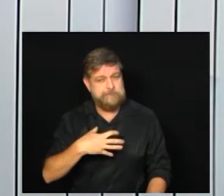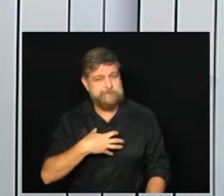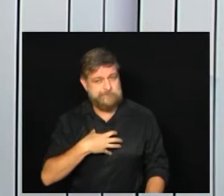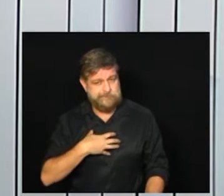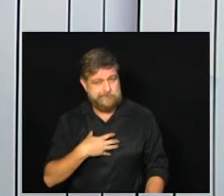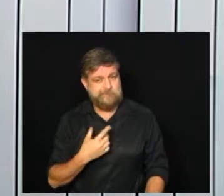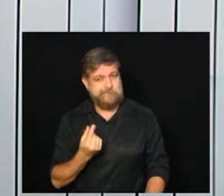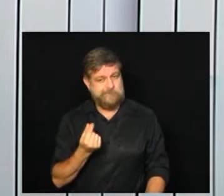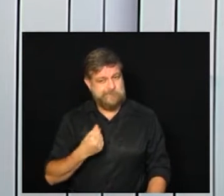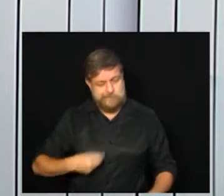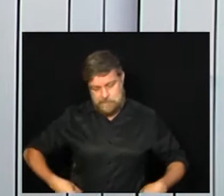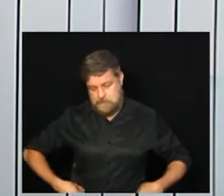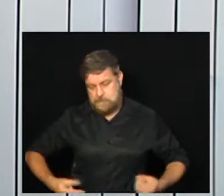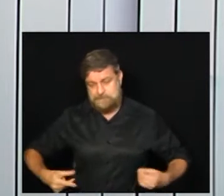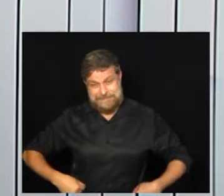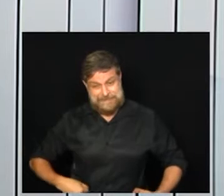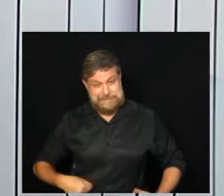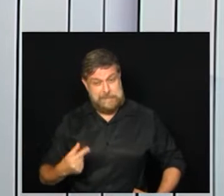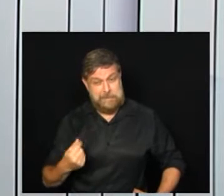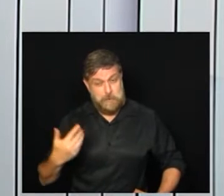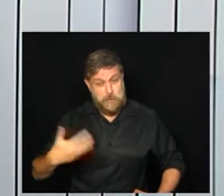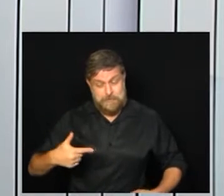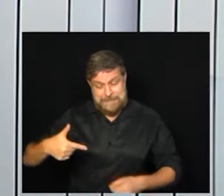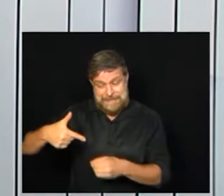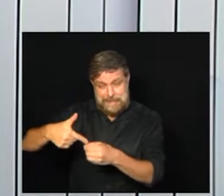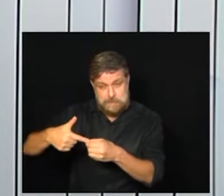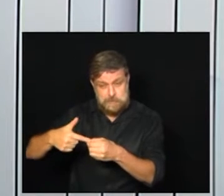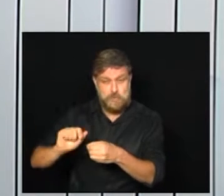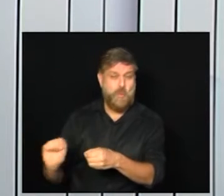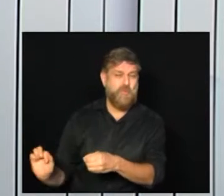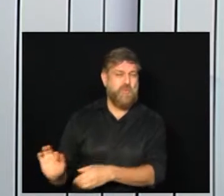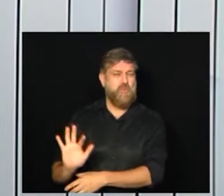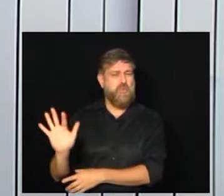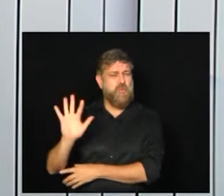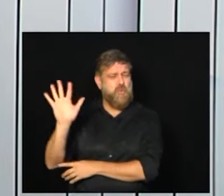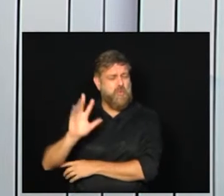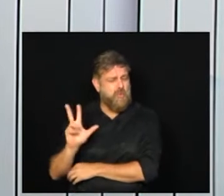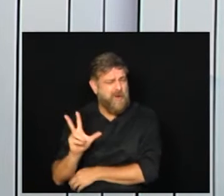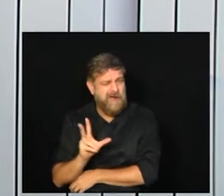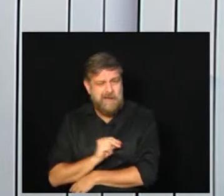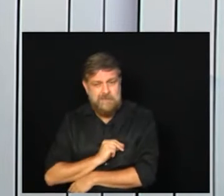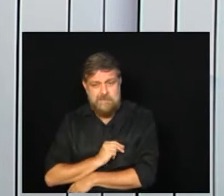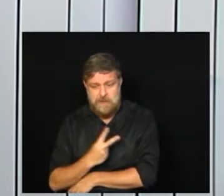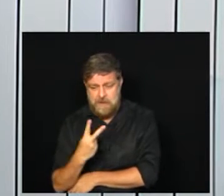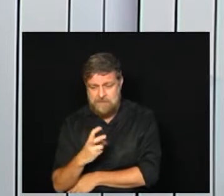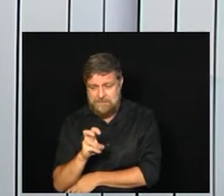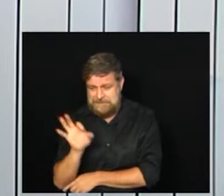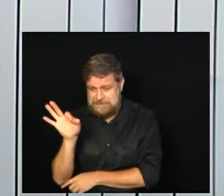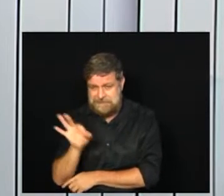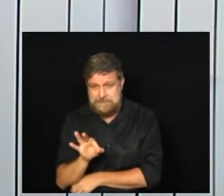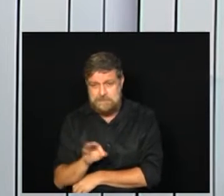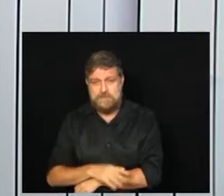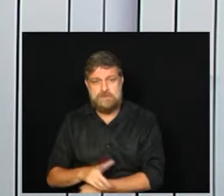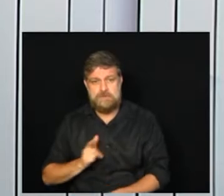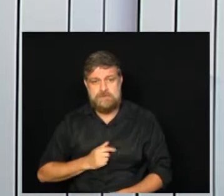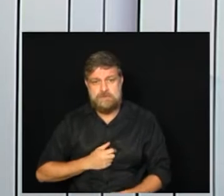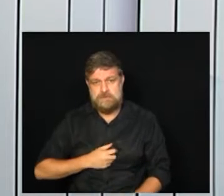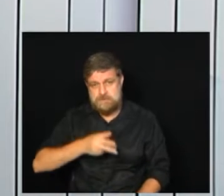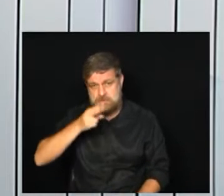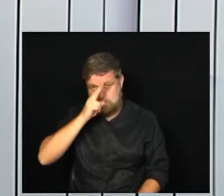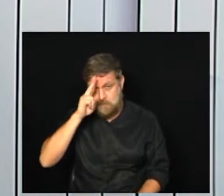bolso já a alta nos preços dos combustíveis. Para se ter uma ideia, 25% dos motoristas de